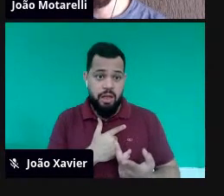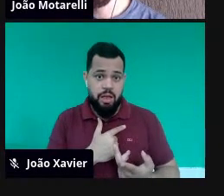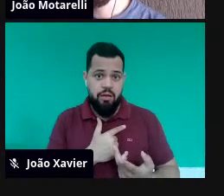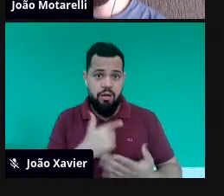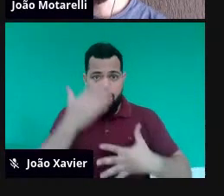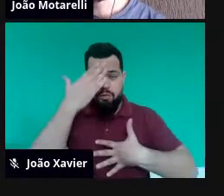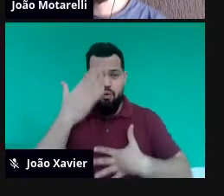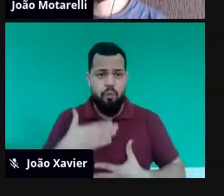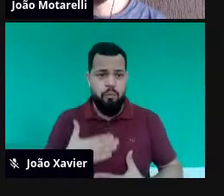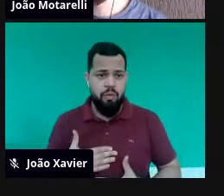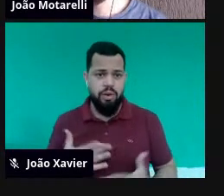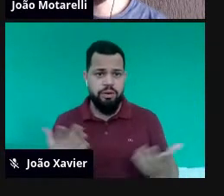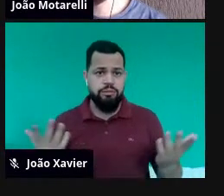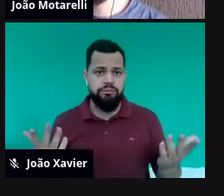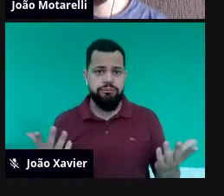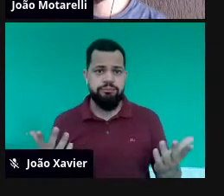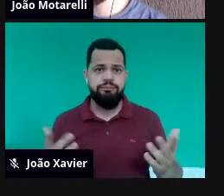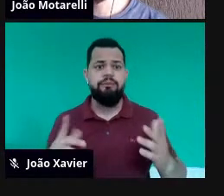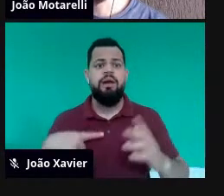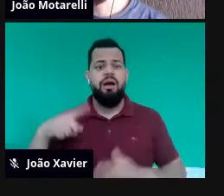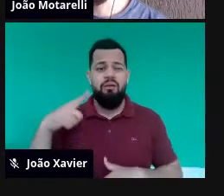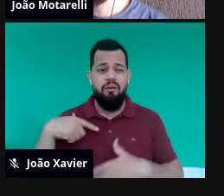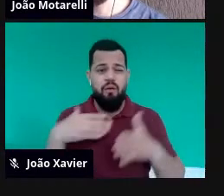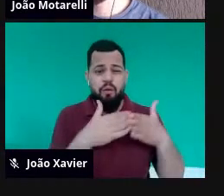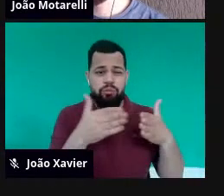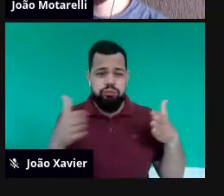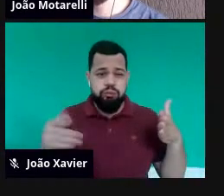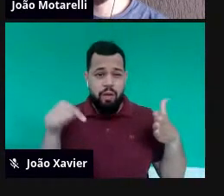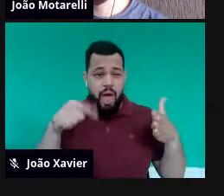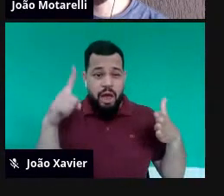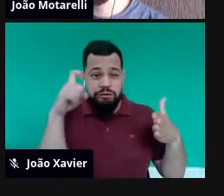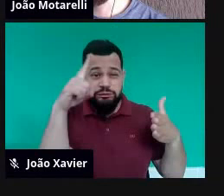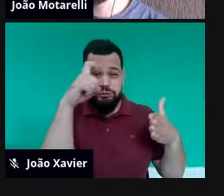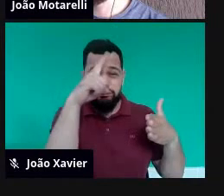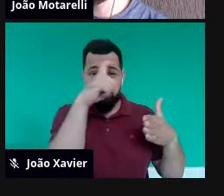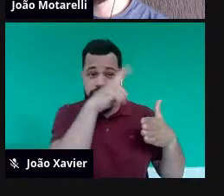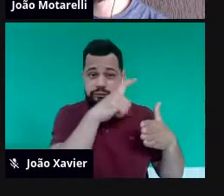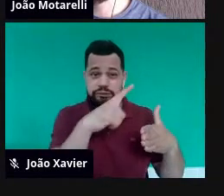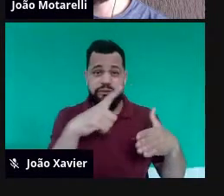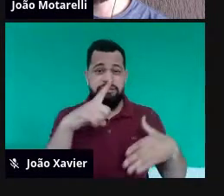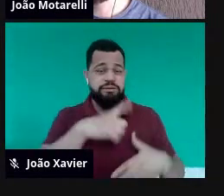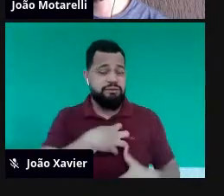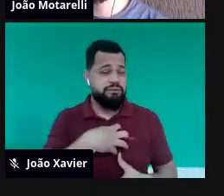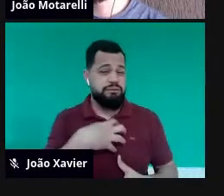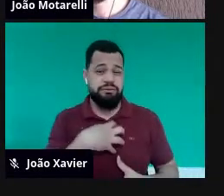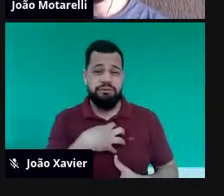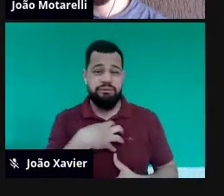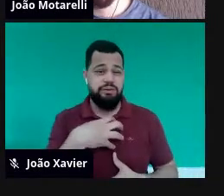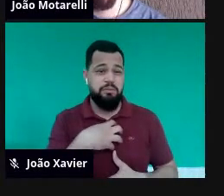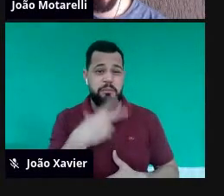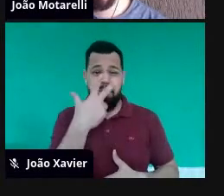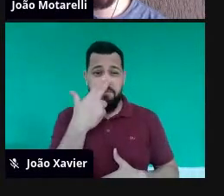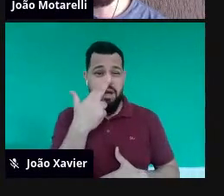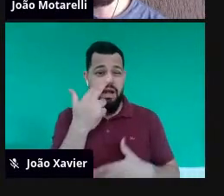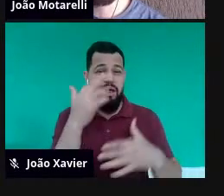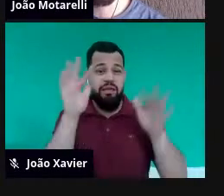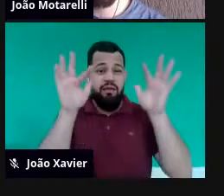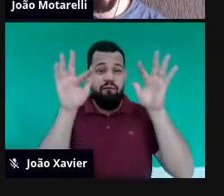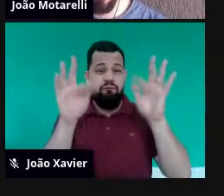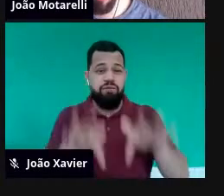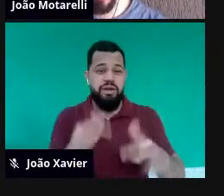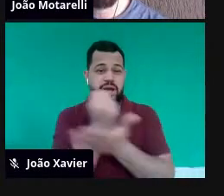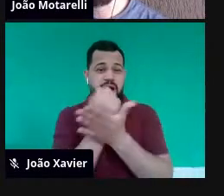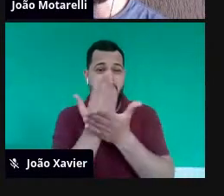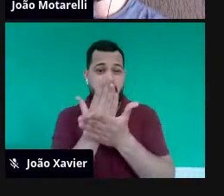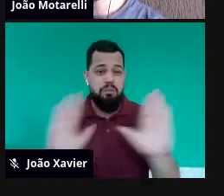corporal. Foi uma fase muito difícil da minha vida. Quando o atleta sofre lesão, é terrível, você sente que sua carreira acabou. Então, lembra que eu comentei? Lesão